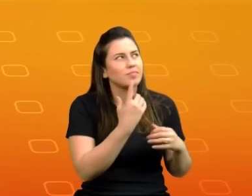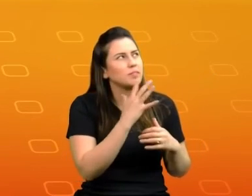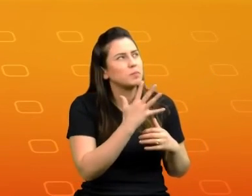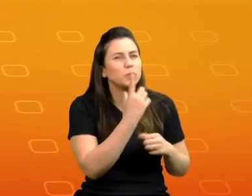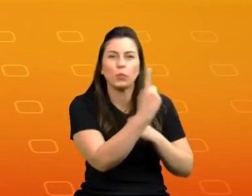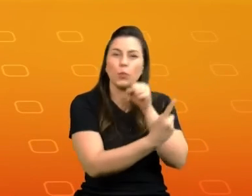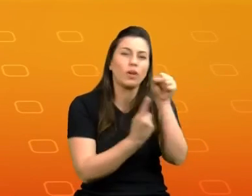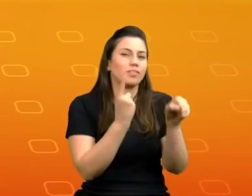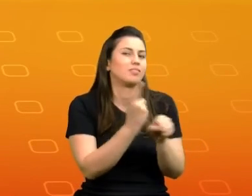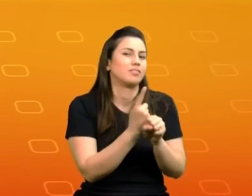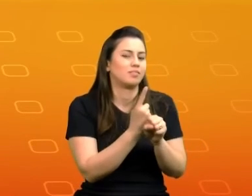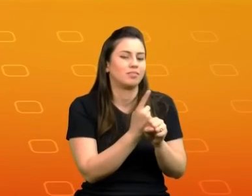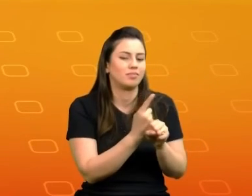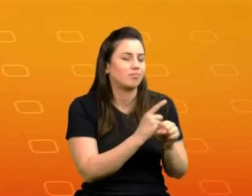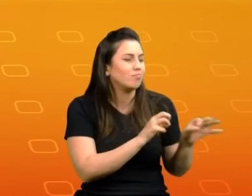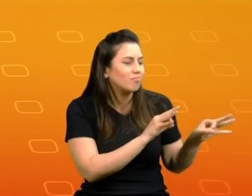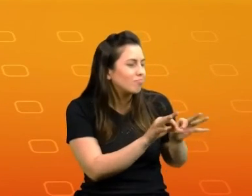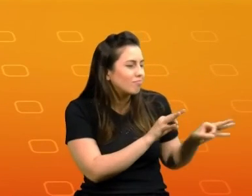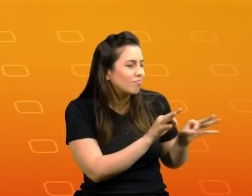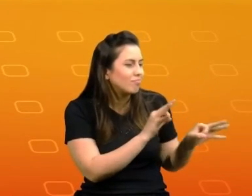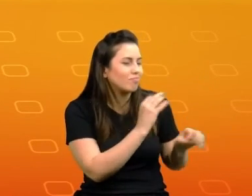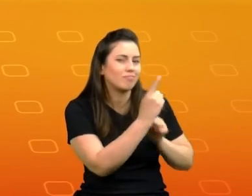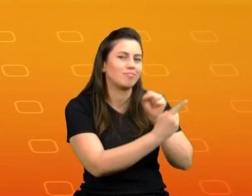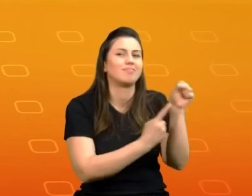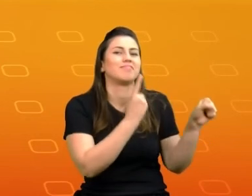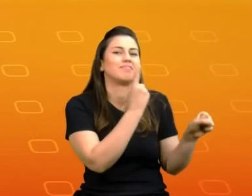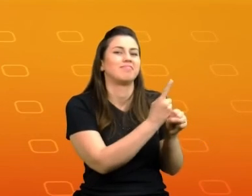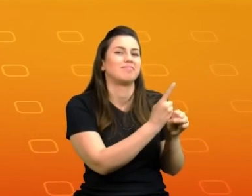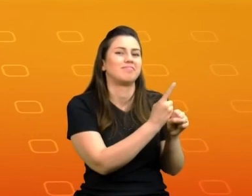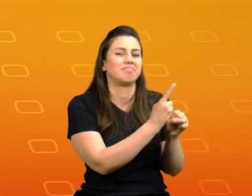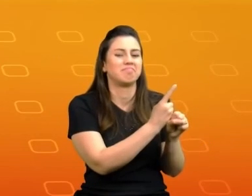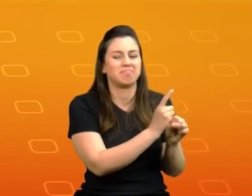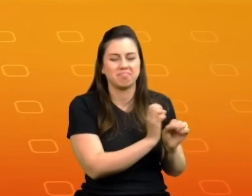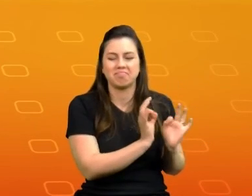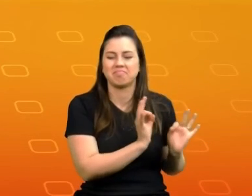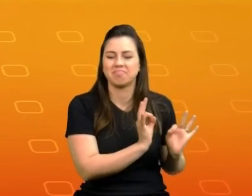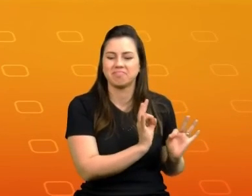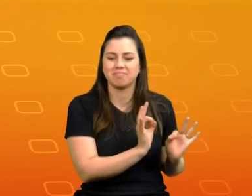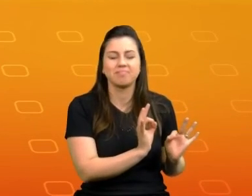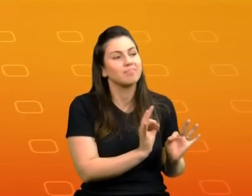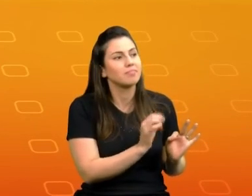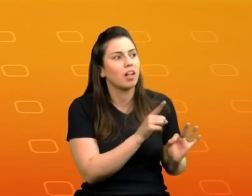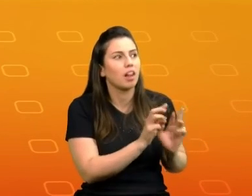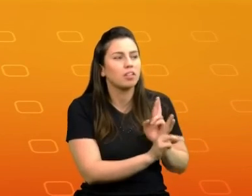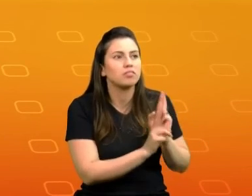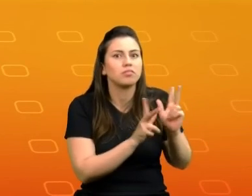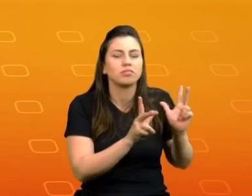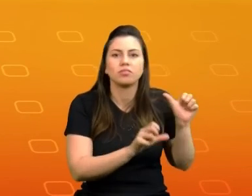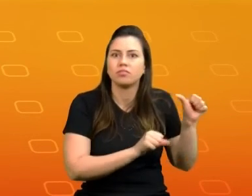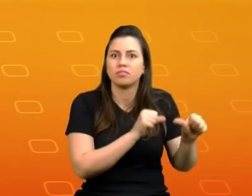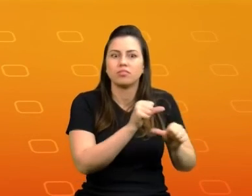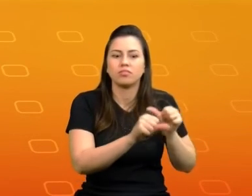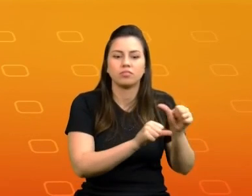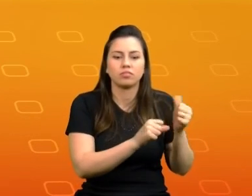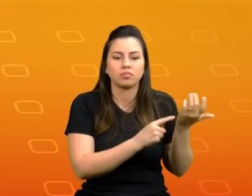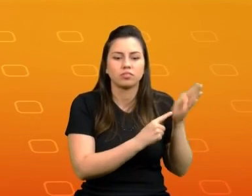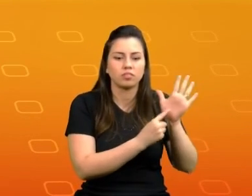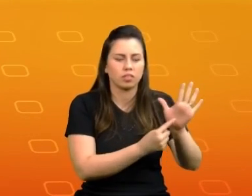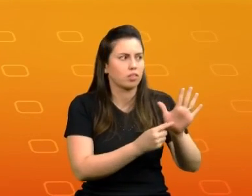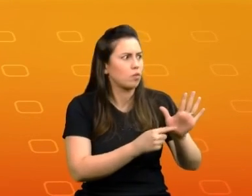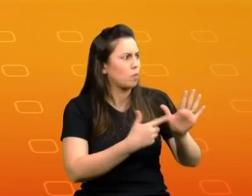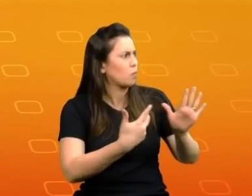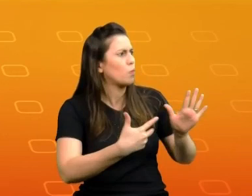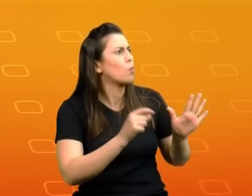para fazer dá certo e realmente assim Acho que ali foi uma grande mudança do mercado também quando as outras emissoras